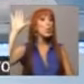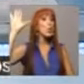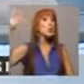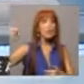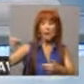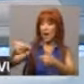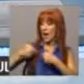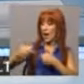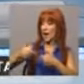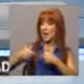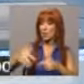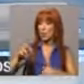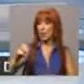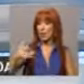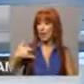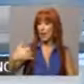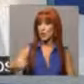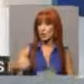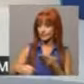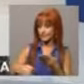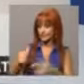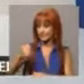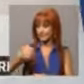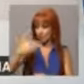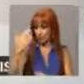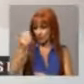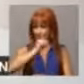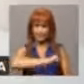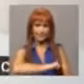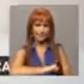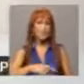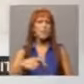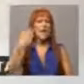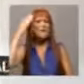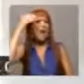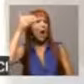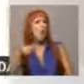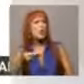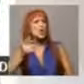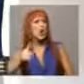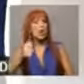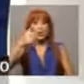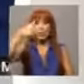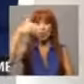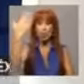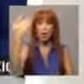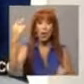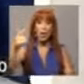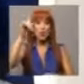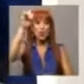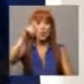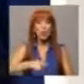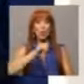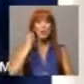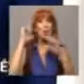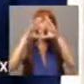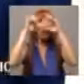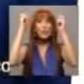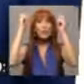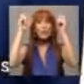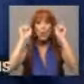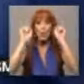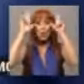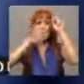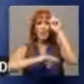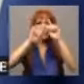Como trilogista Pedro Reis Vieira. Olá Pedro, bom dia. Previsões para hoje? Bom dia João. Hoje um dia com o céu um pouco nublado ao limpo,